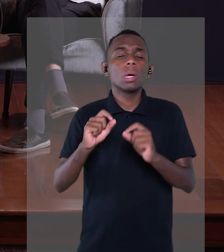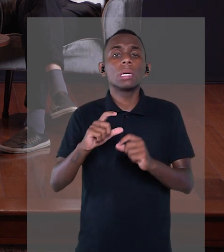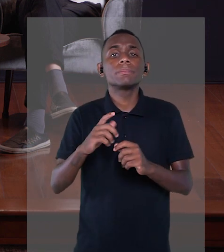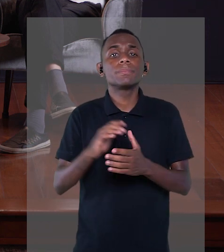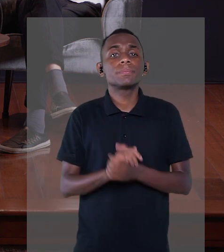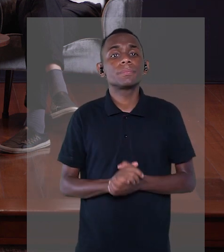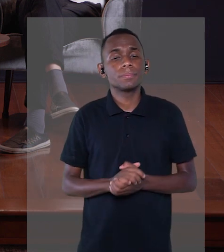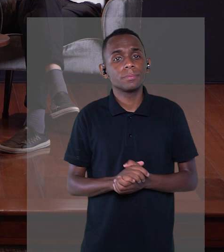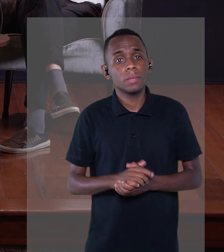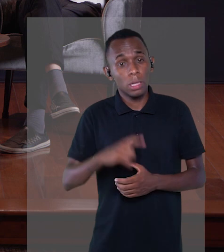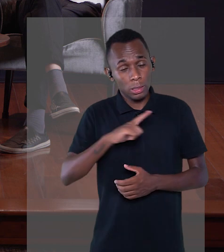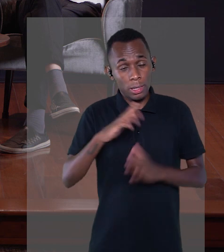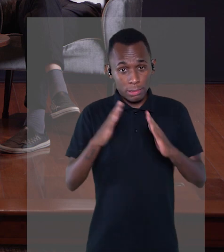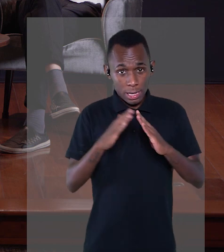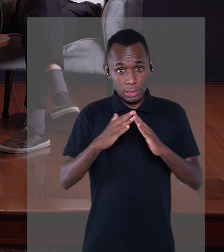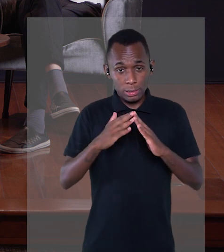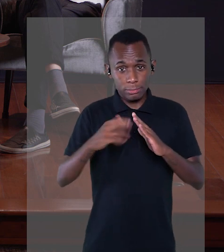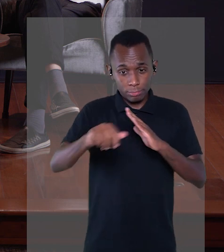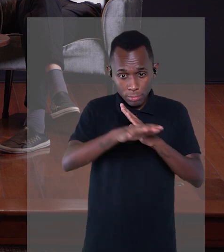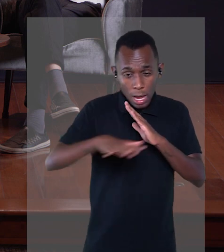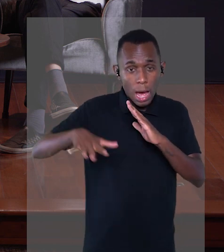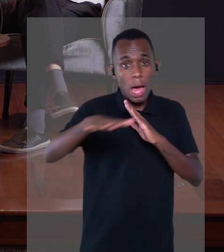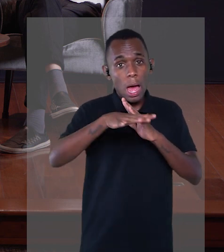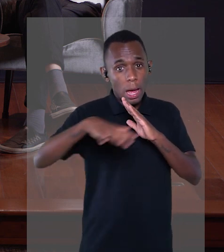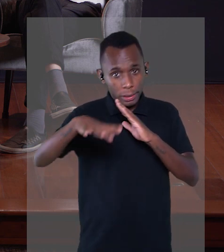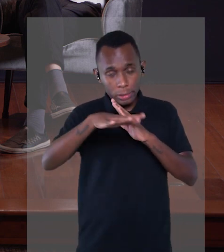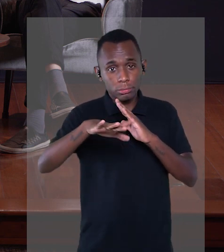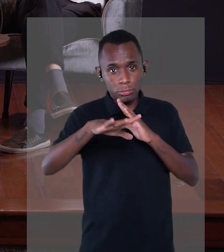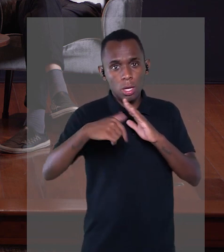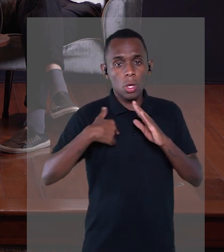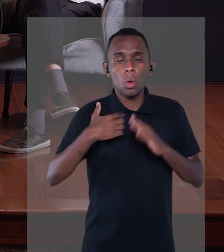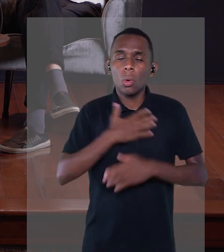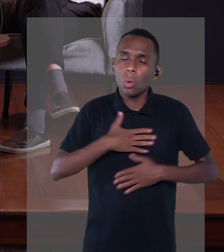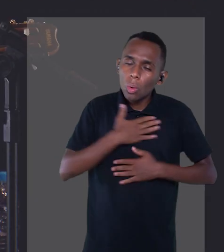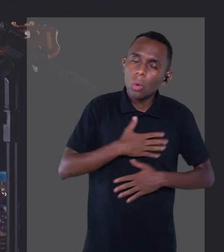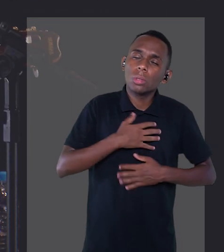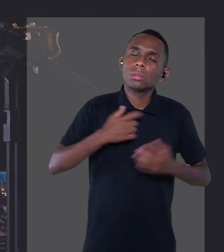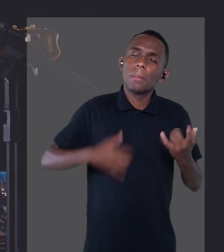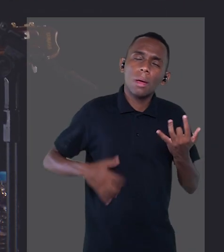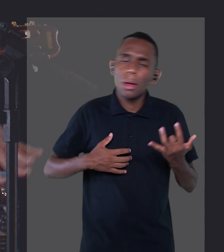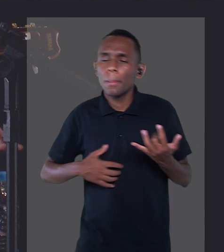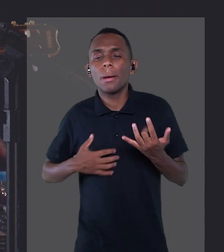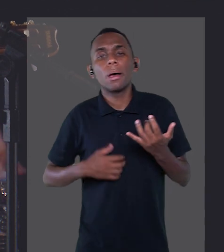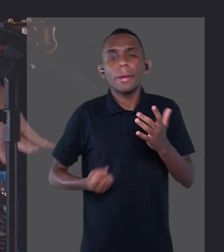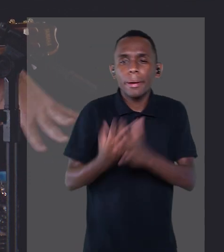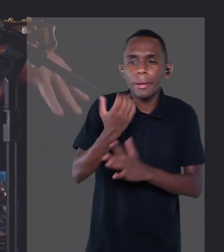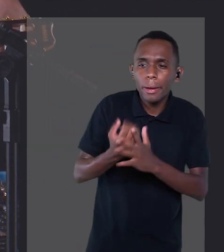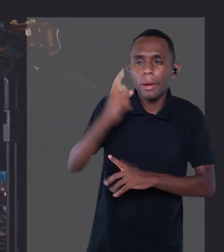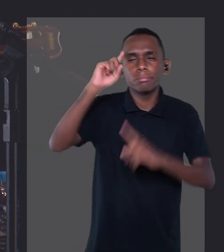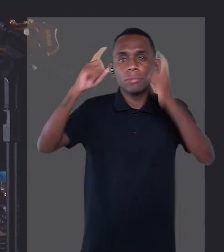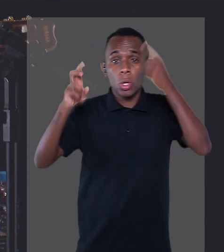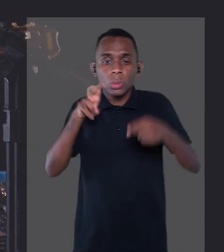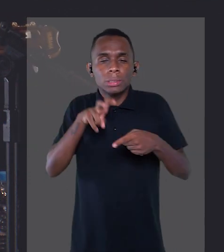tenho uma área lá na minha varanda onde eu gosto de compor, de tocar. Vou para lá, sento